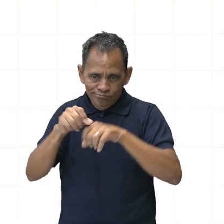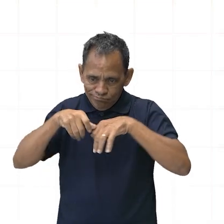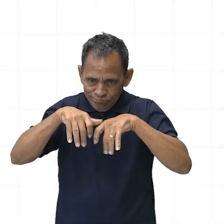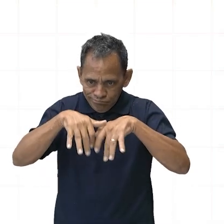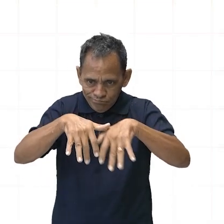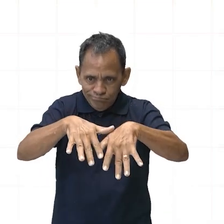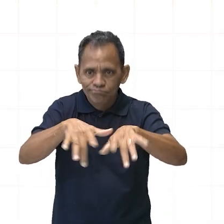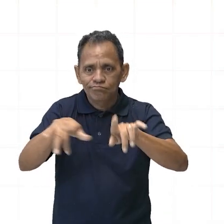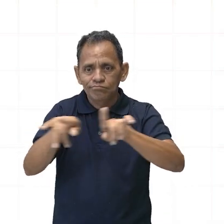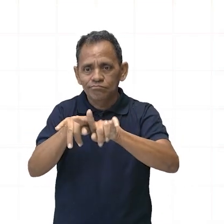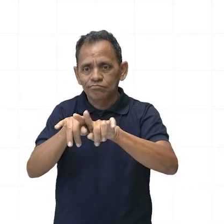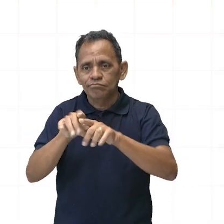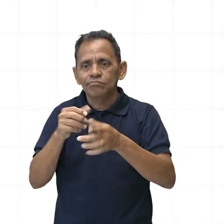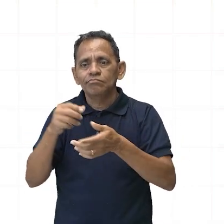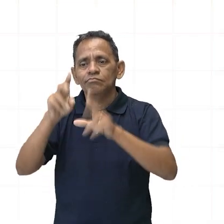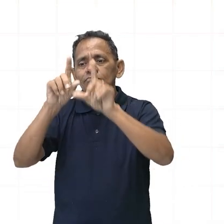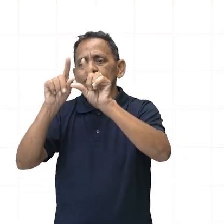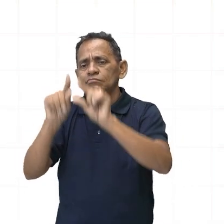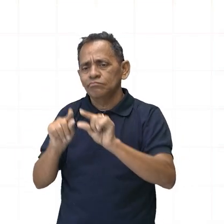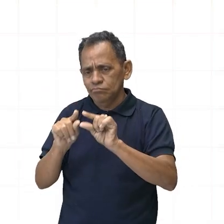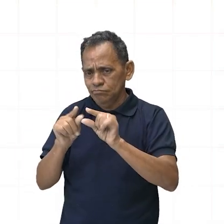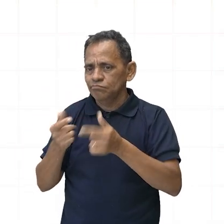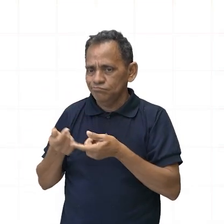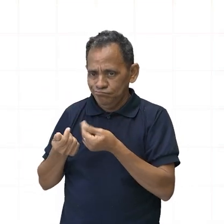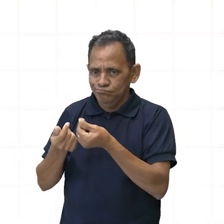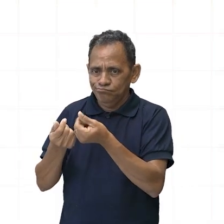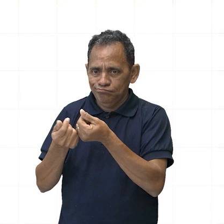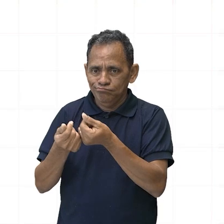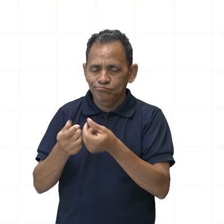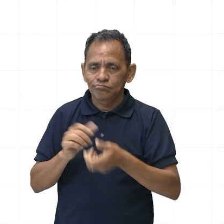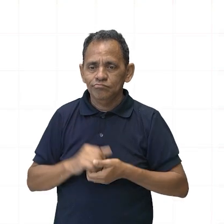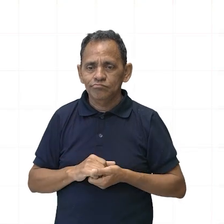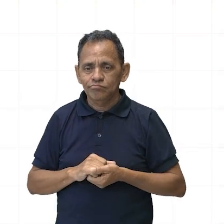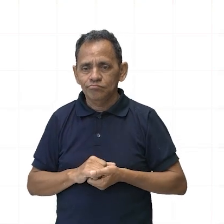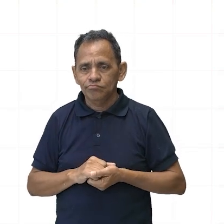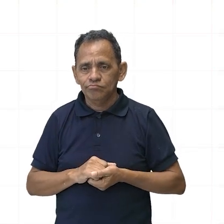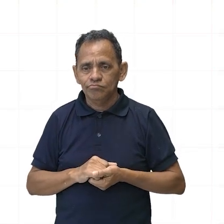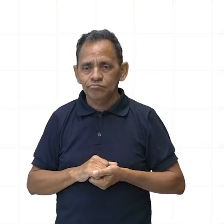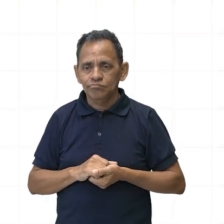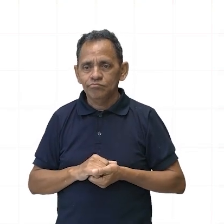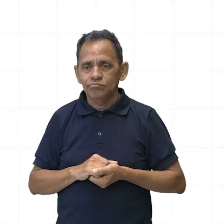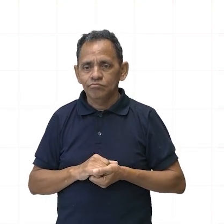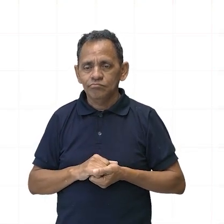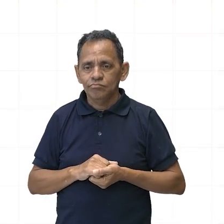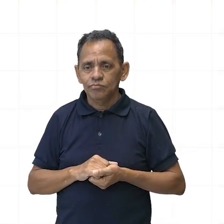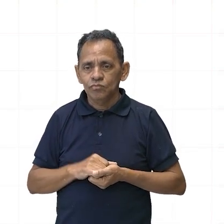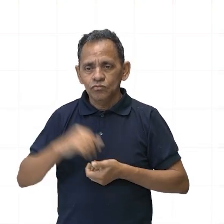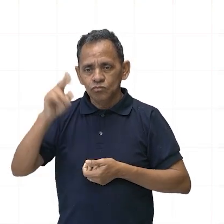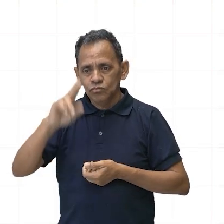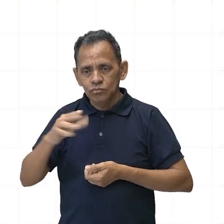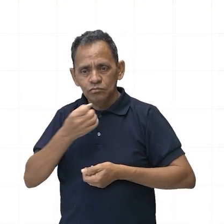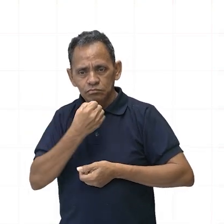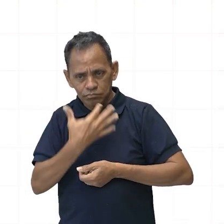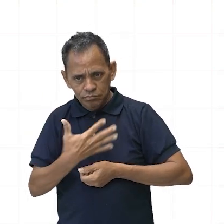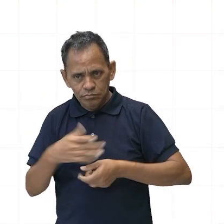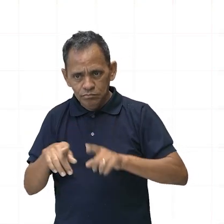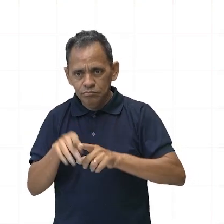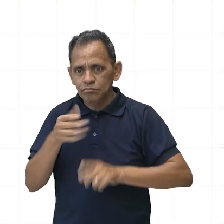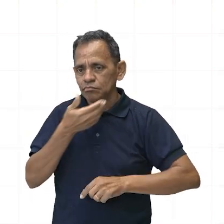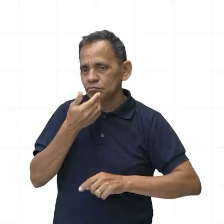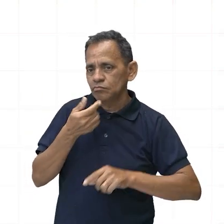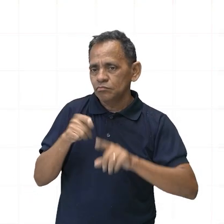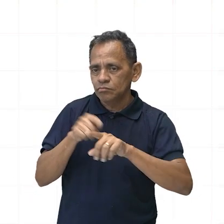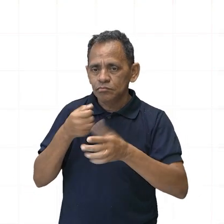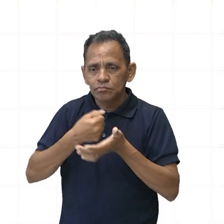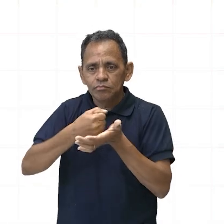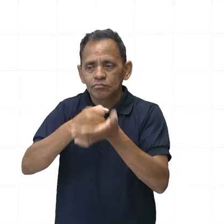pesticidas acabou reduzindo esses custos, não utilizando de uma forma inadequada, e isso acabou ajudando também